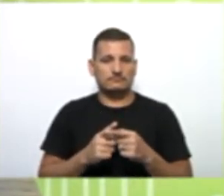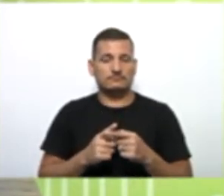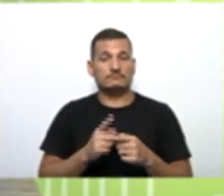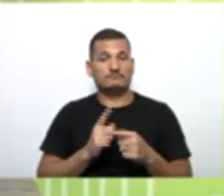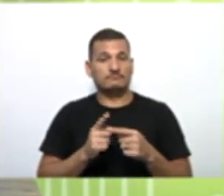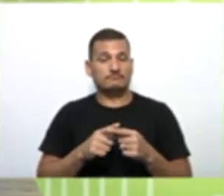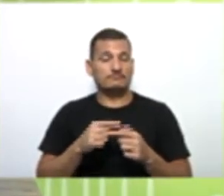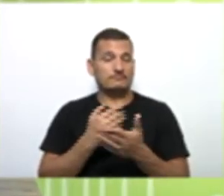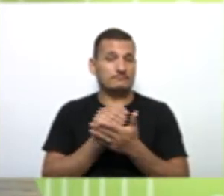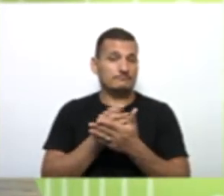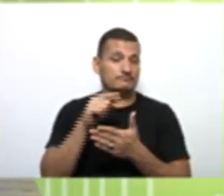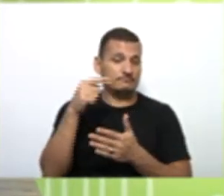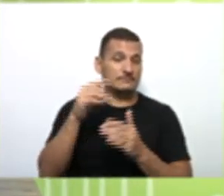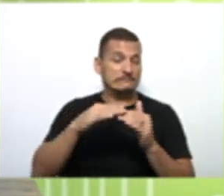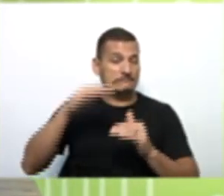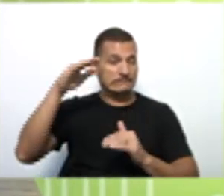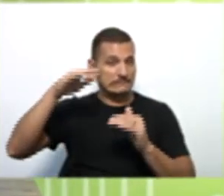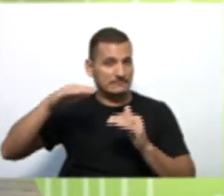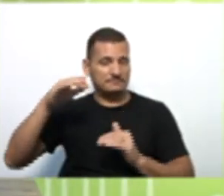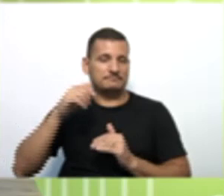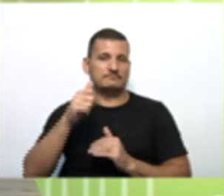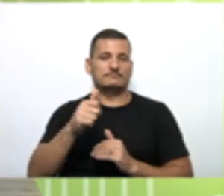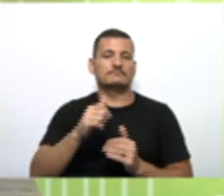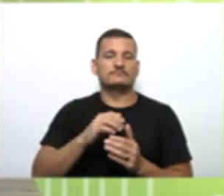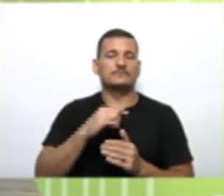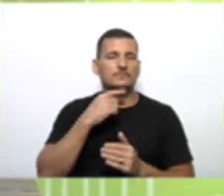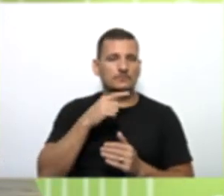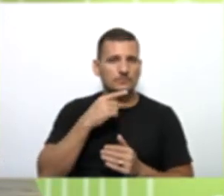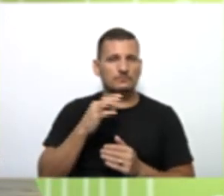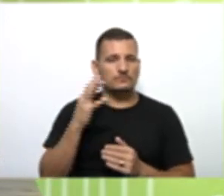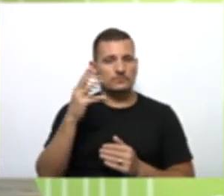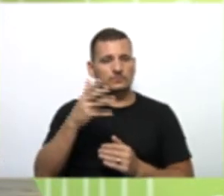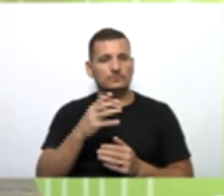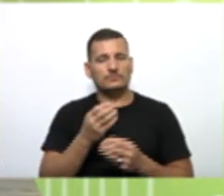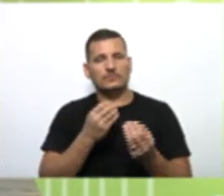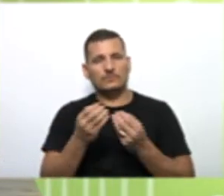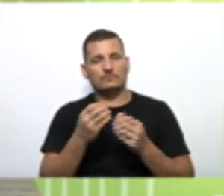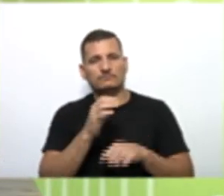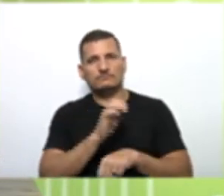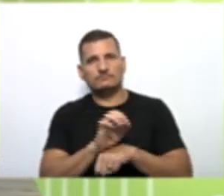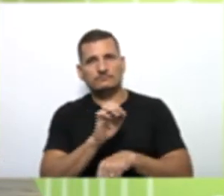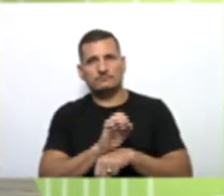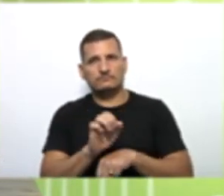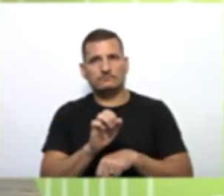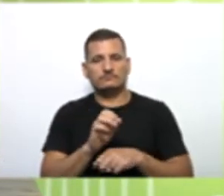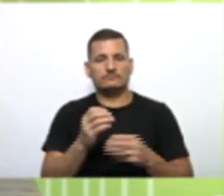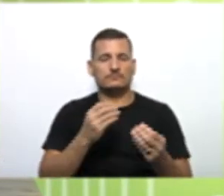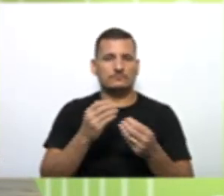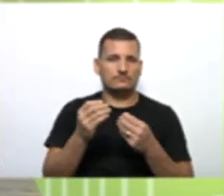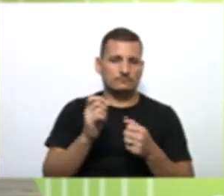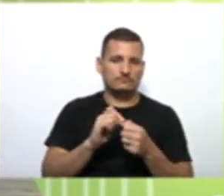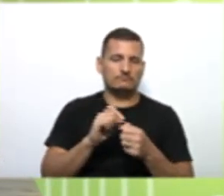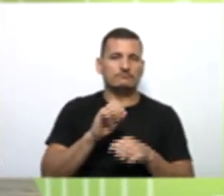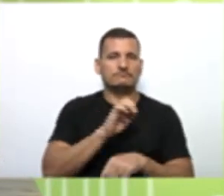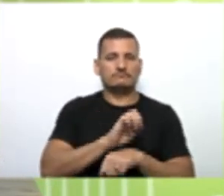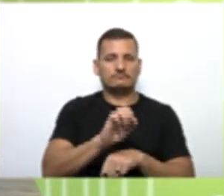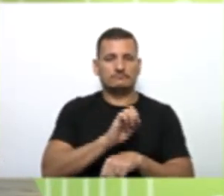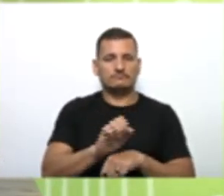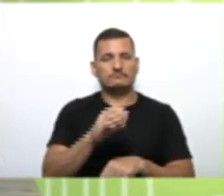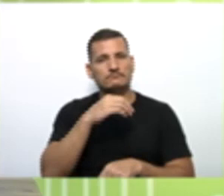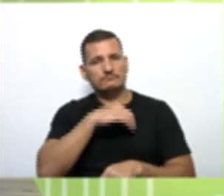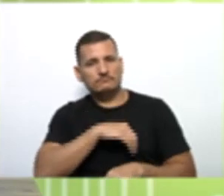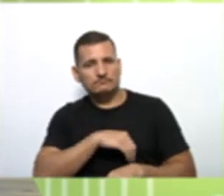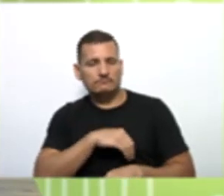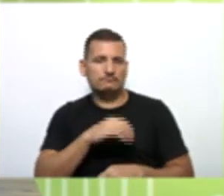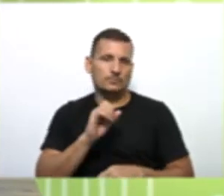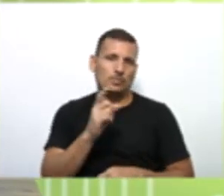alto nível a nossa aula de estágio. Né? Todas as dúvidas com relação a como funciona o estágio, como realiza o estágio, remunerado,